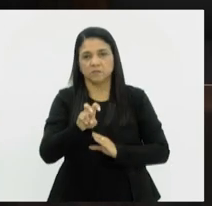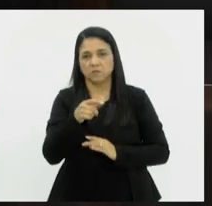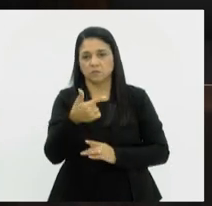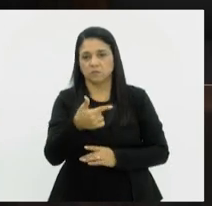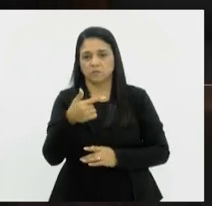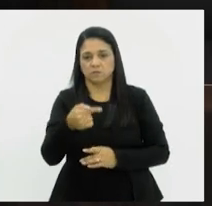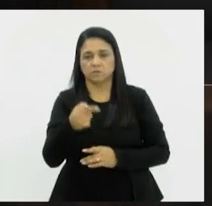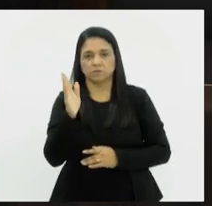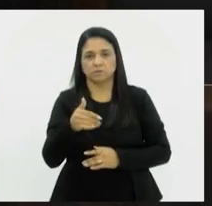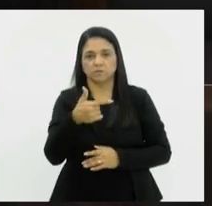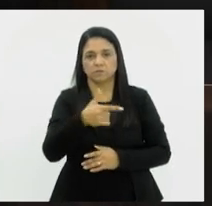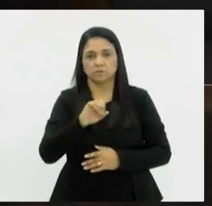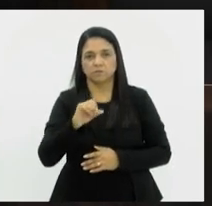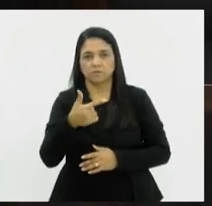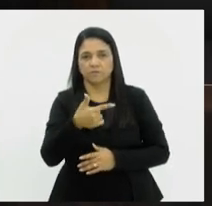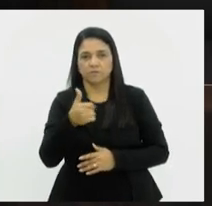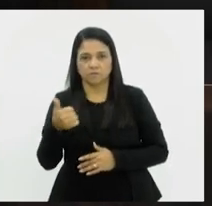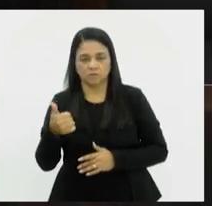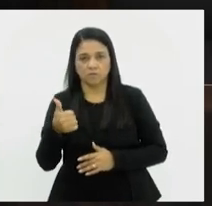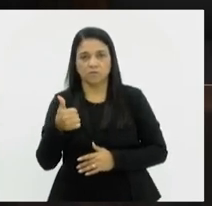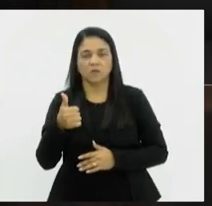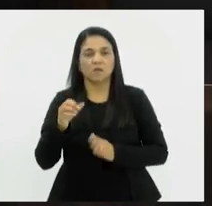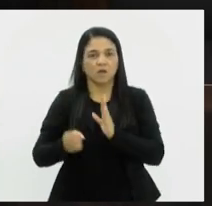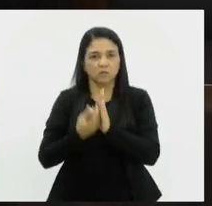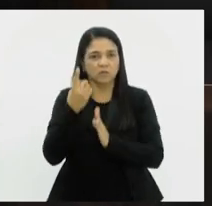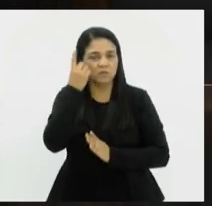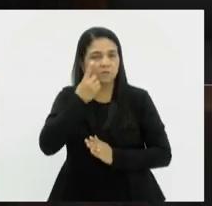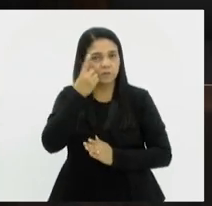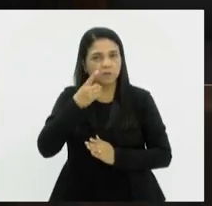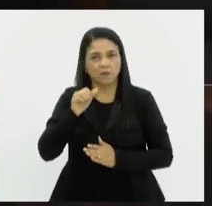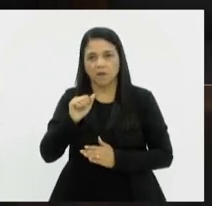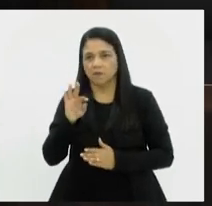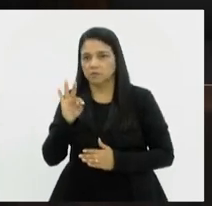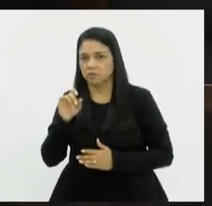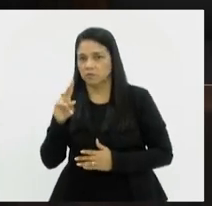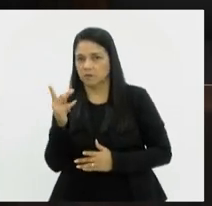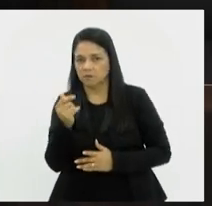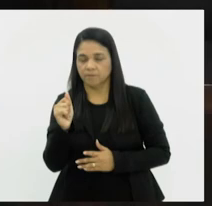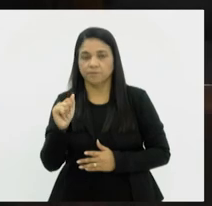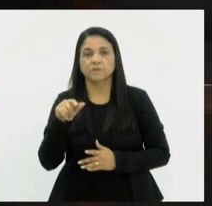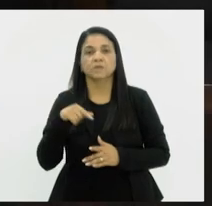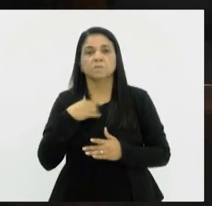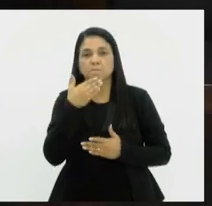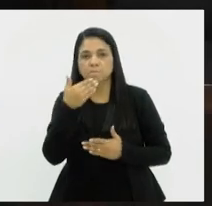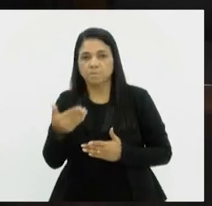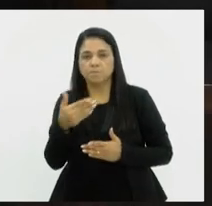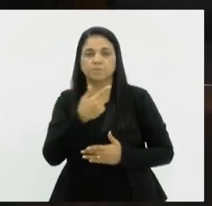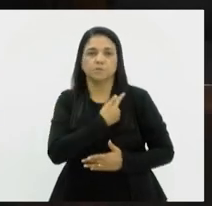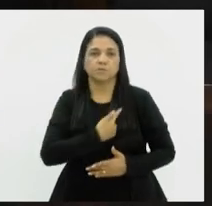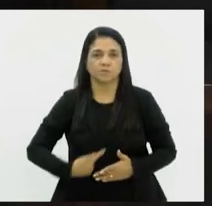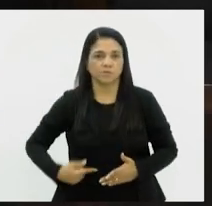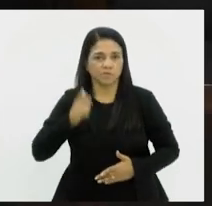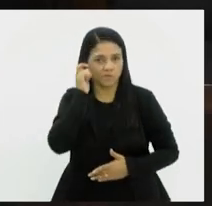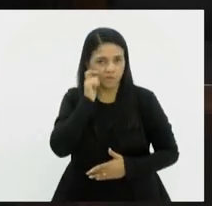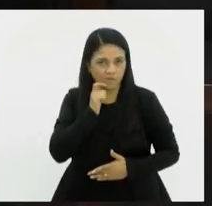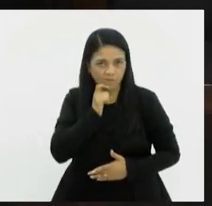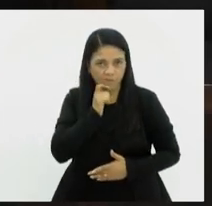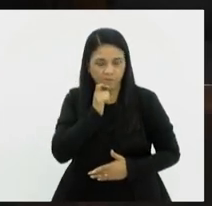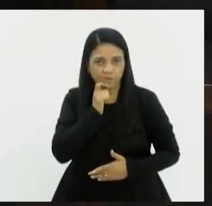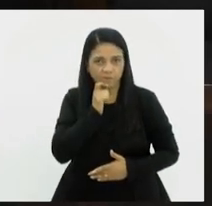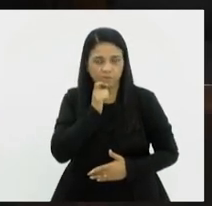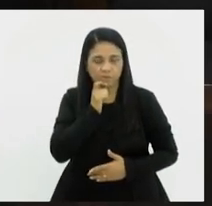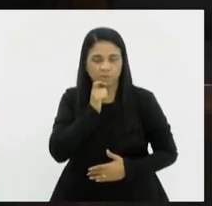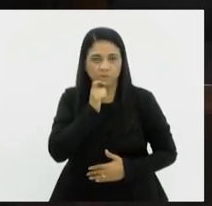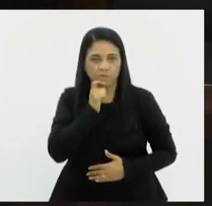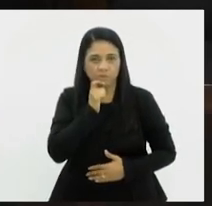número 527 de 21, de autoria do deputado Átila Nunes, que solicita ao excelentíssimo senhor governador Cláudio